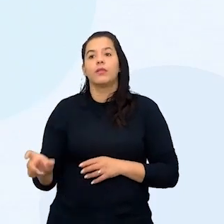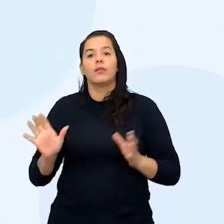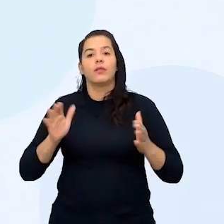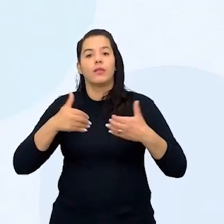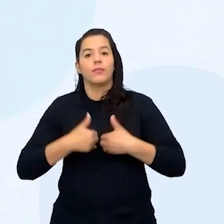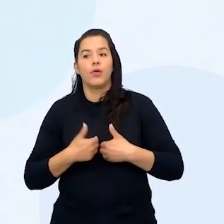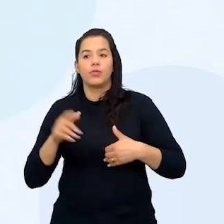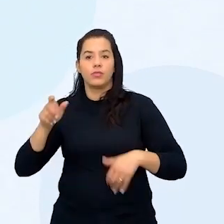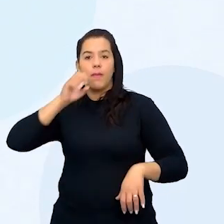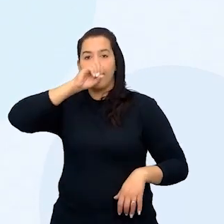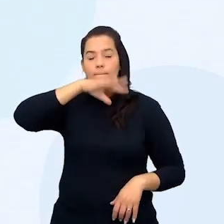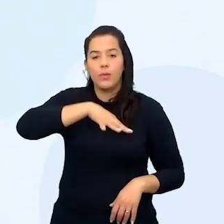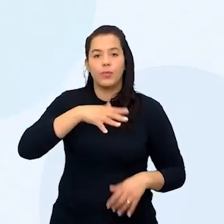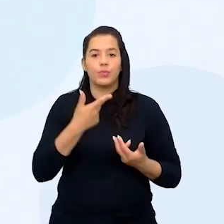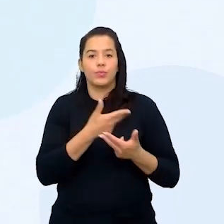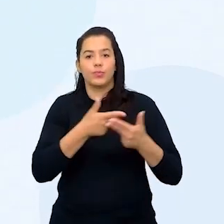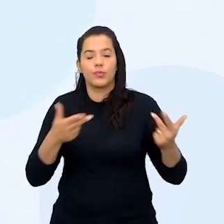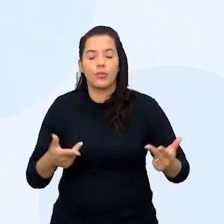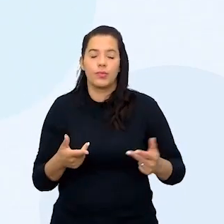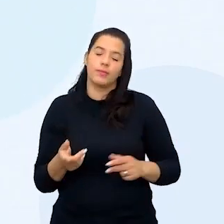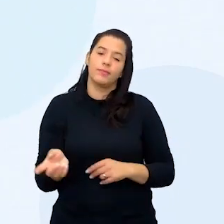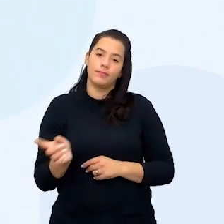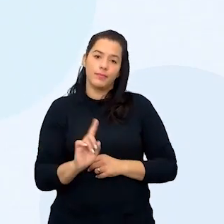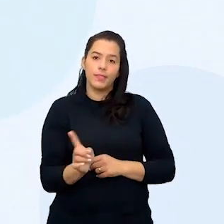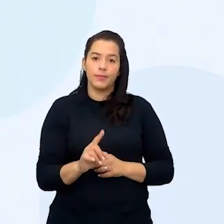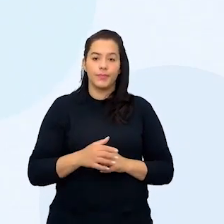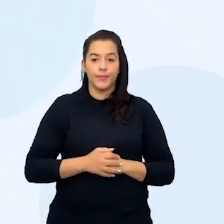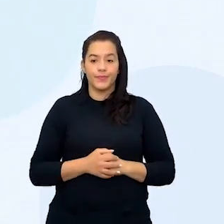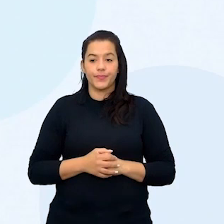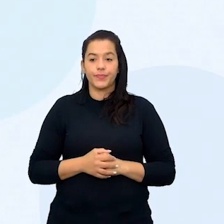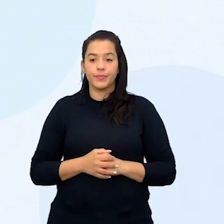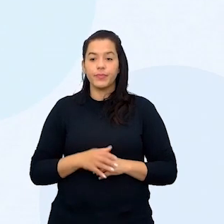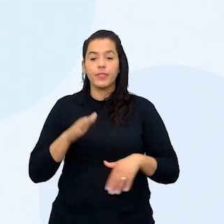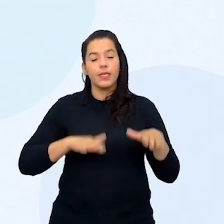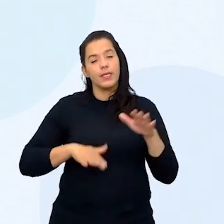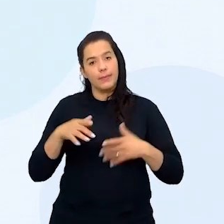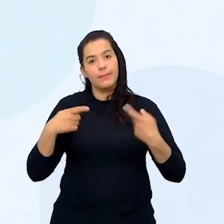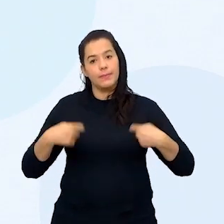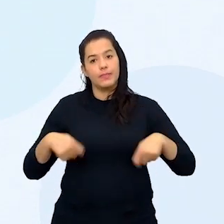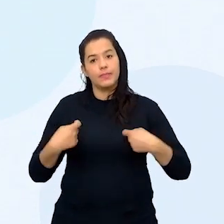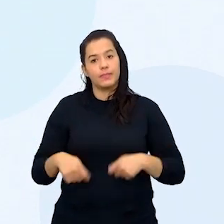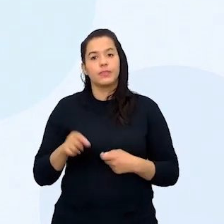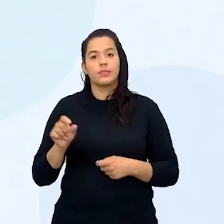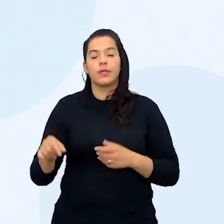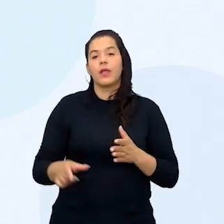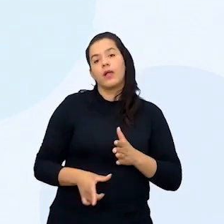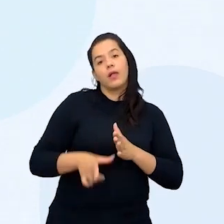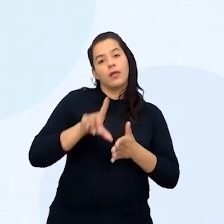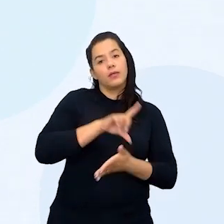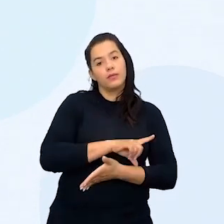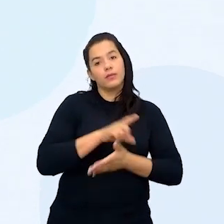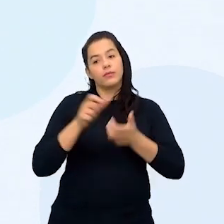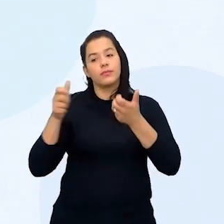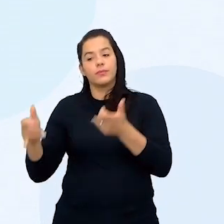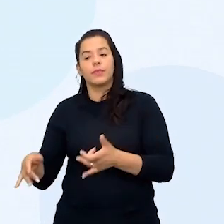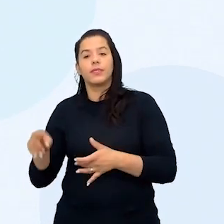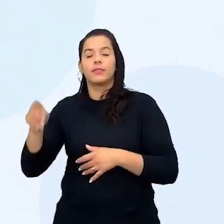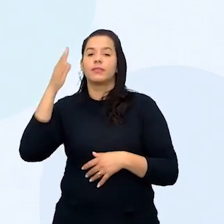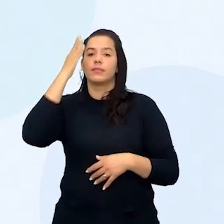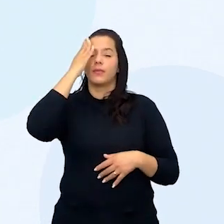ser agressivo, né? Que tem autismo, ele pode ser agressivo. E, na verdade, ele precisa de uma antecipação, ele precisa saber o que